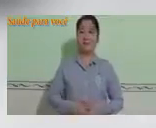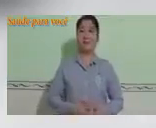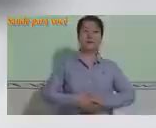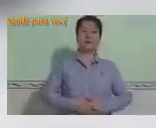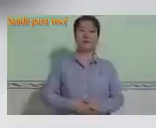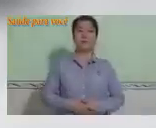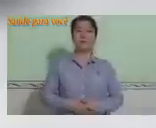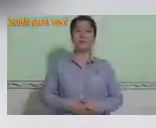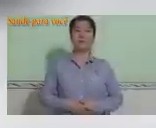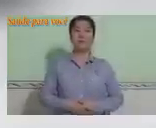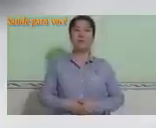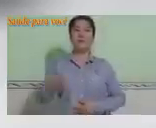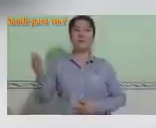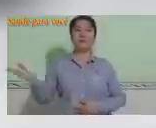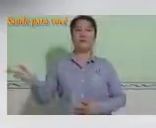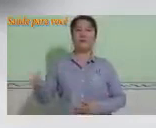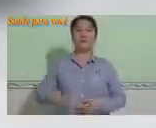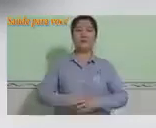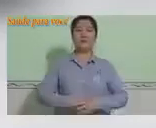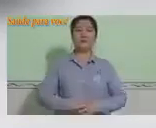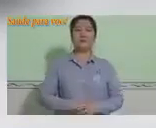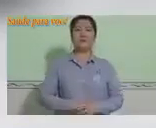MERODEHORASQUEOBEBE acento circunflexo